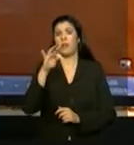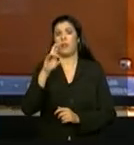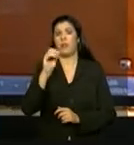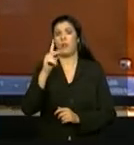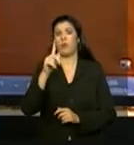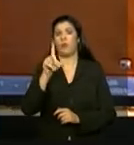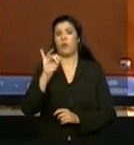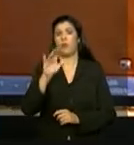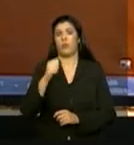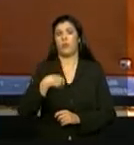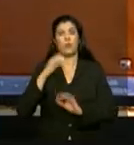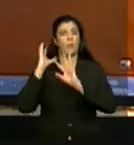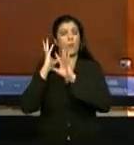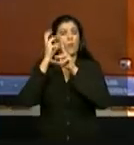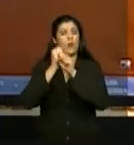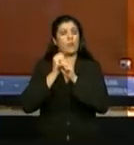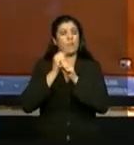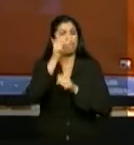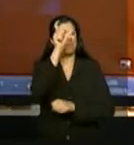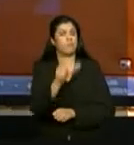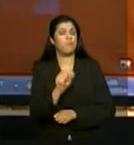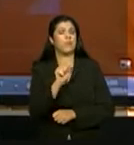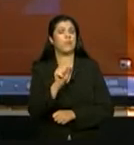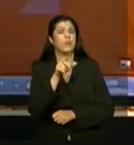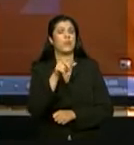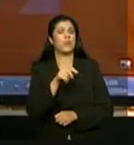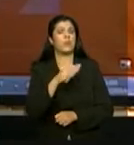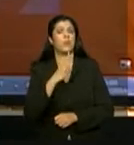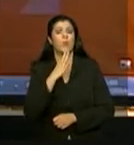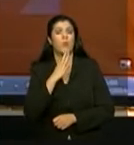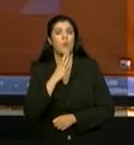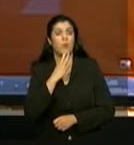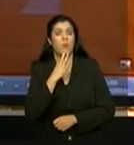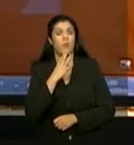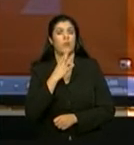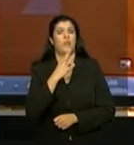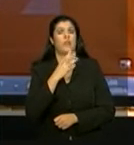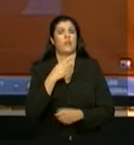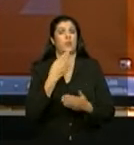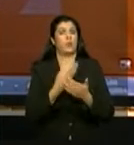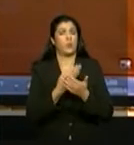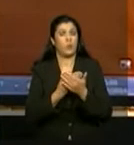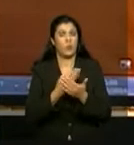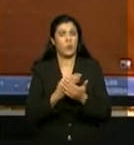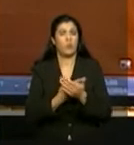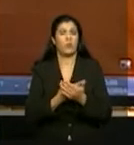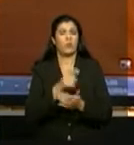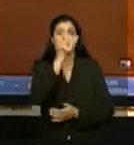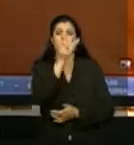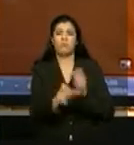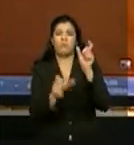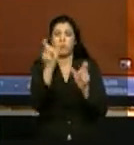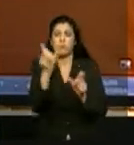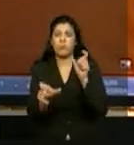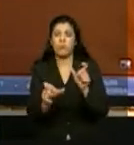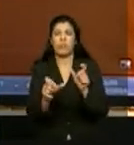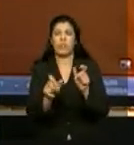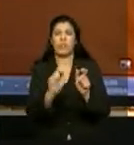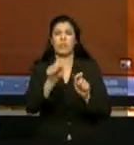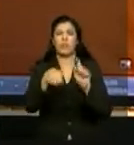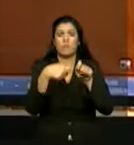é o reconhecimento através da antropologia ou seja dos nossos das marcas